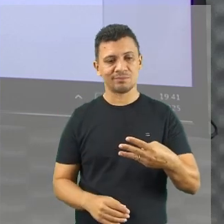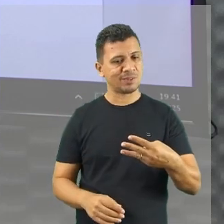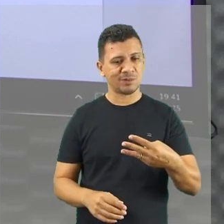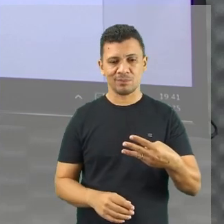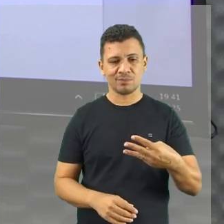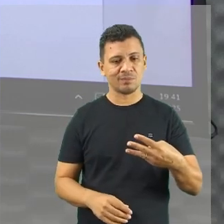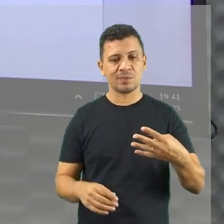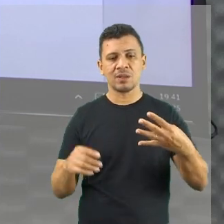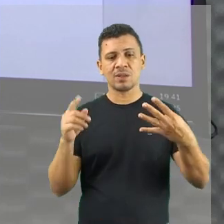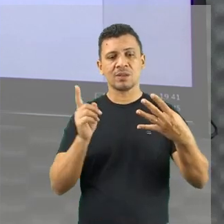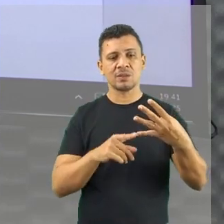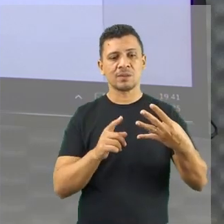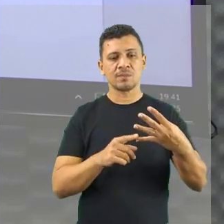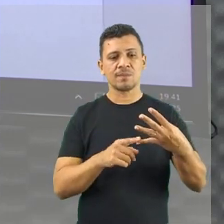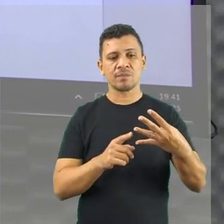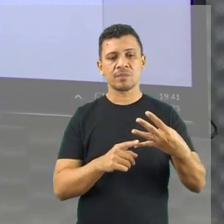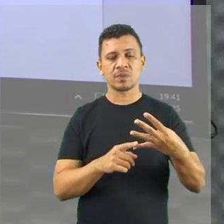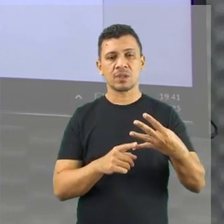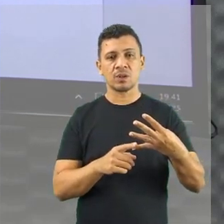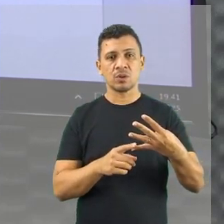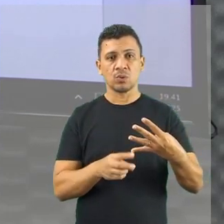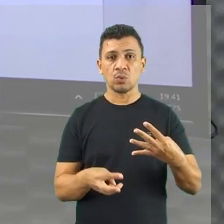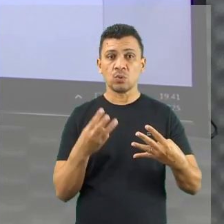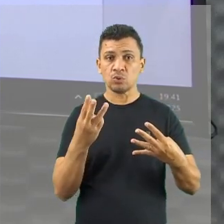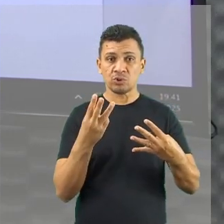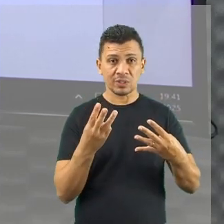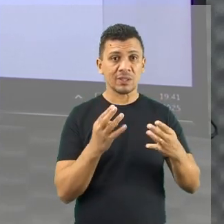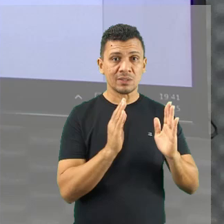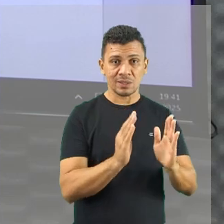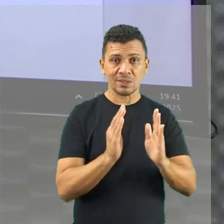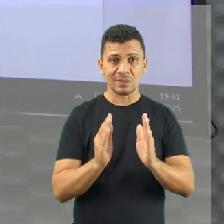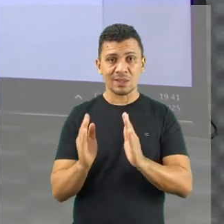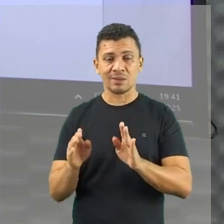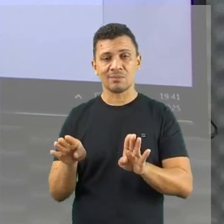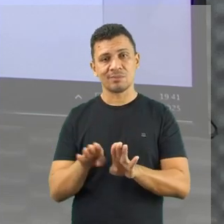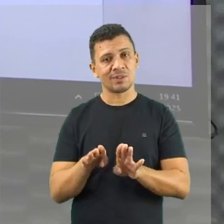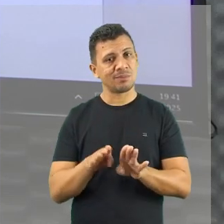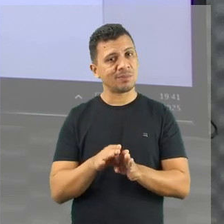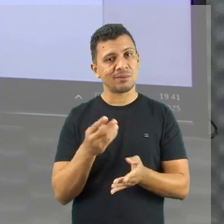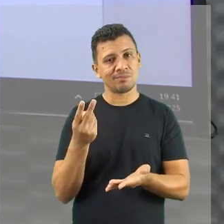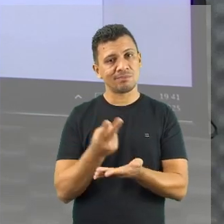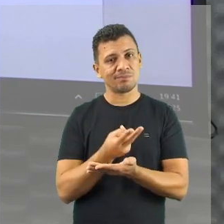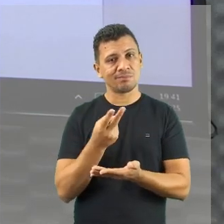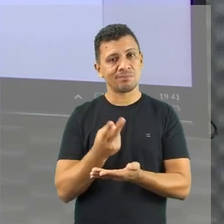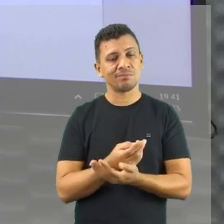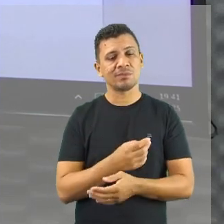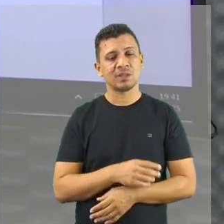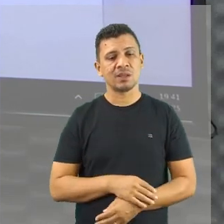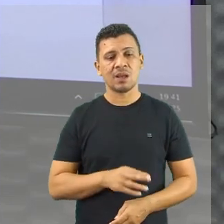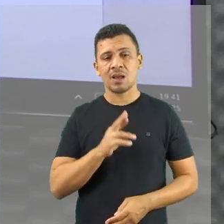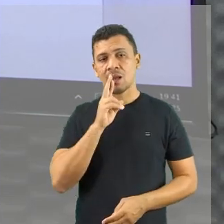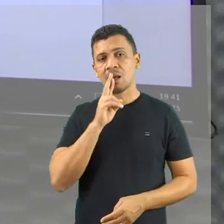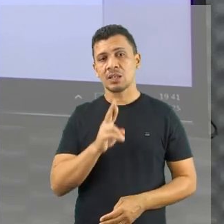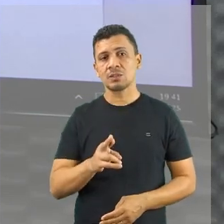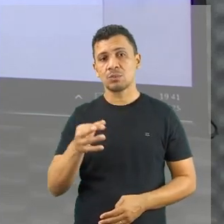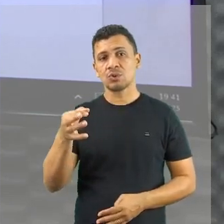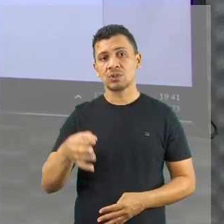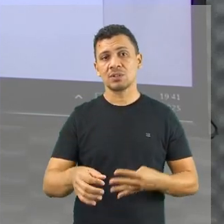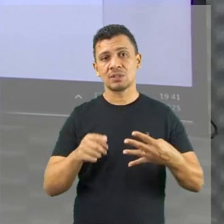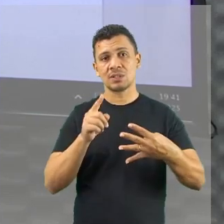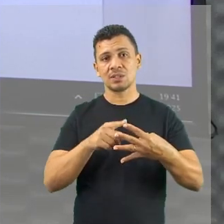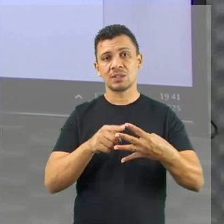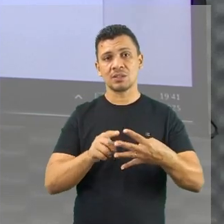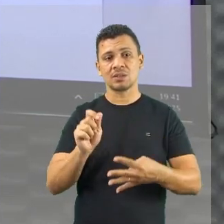600. Os 3 em série, testei também, não deu certo. Então, a única letra correta é a letra A de